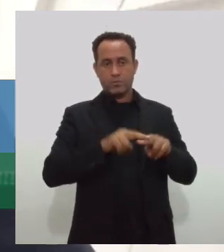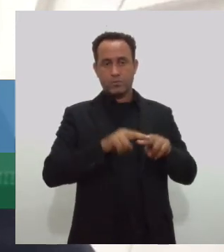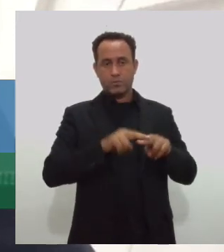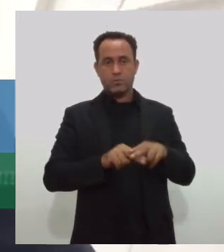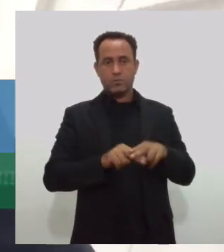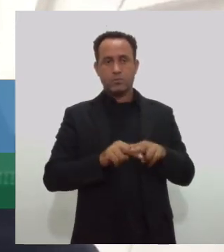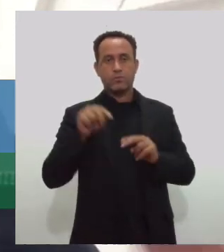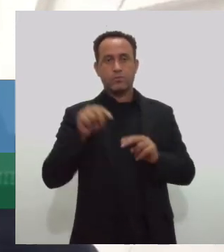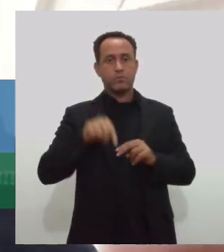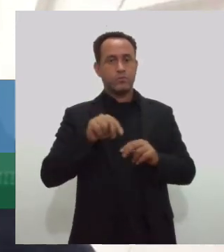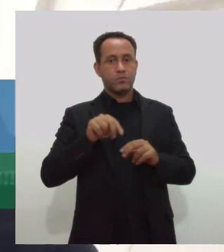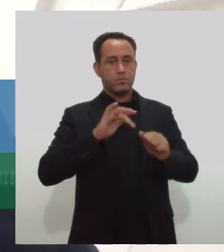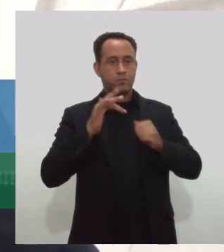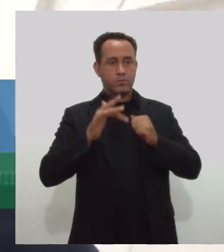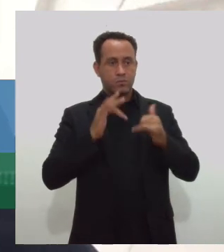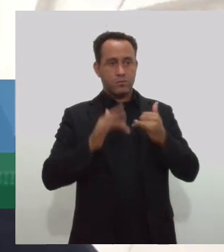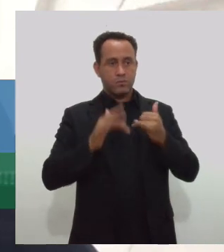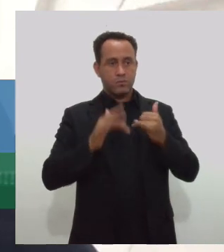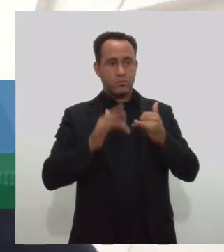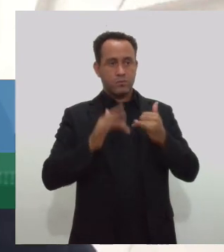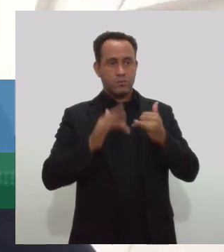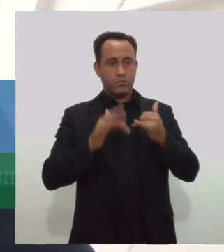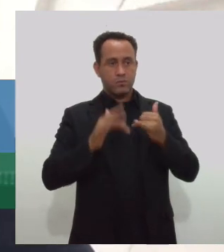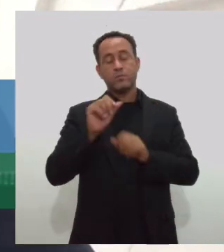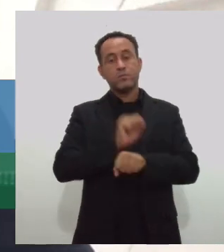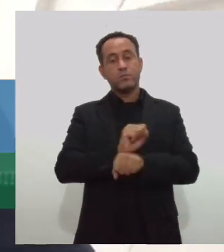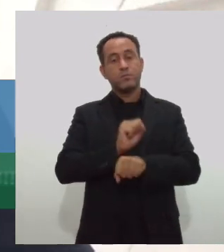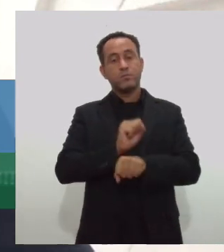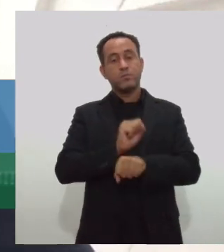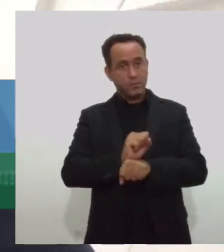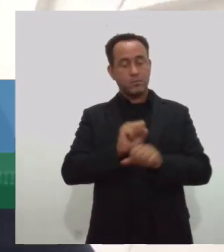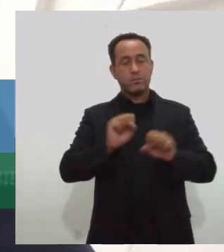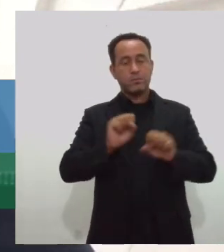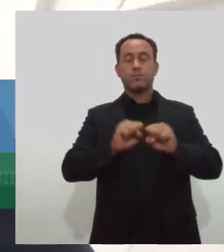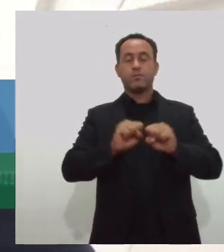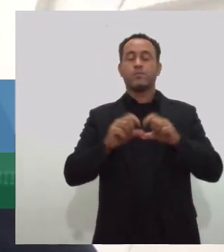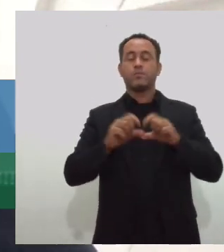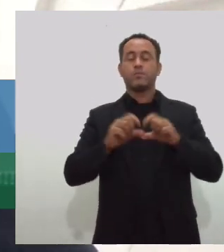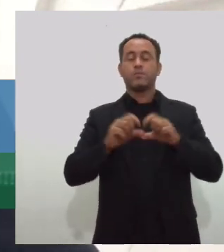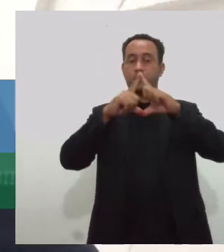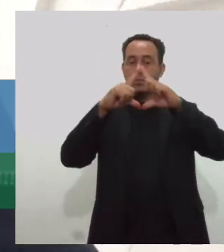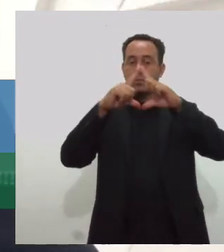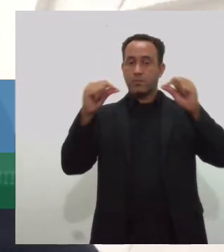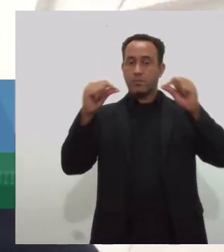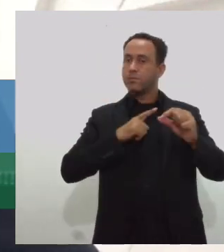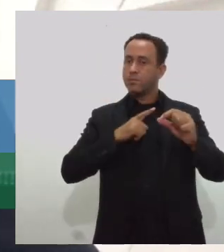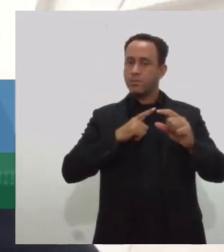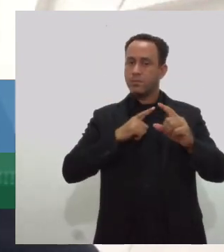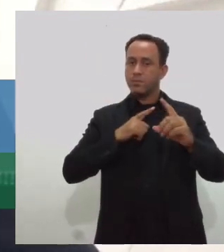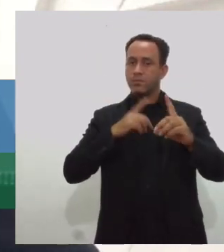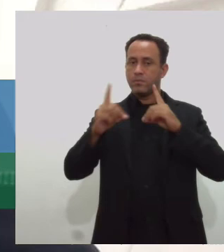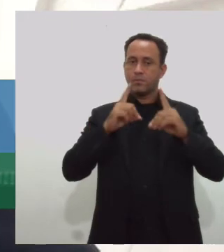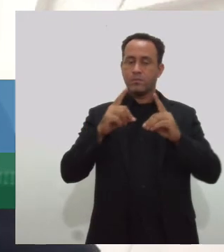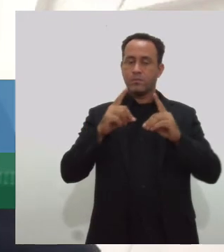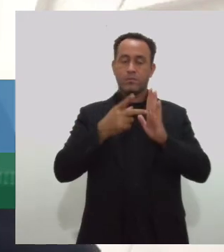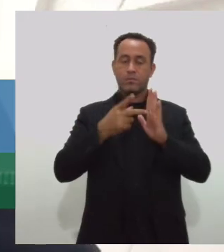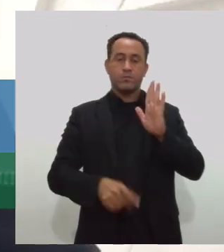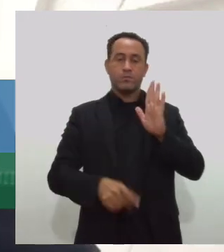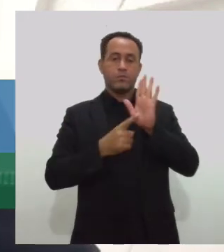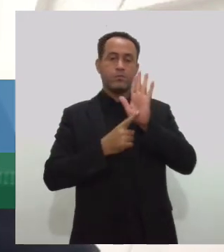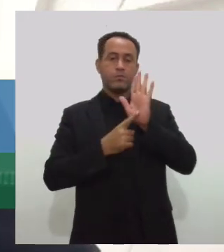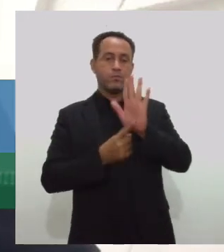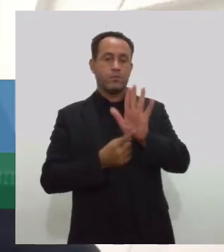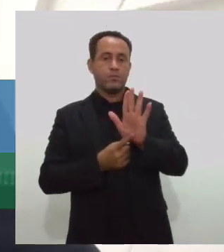Povo, abordou exatamente isso, que espera que no Senado haja essa discussão. O projeto foi apresentado